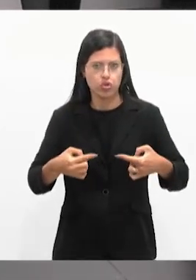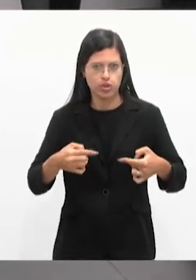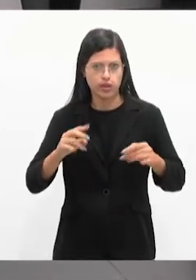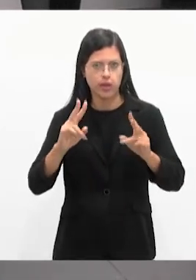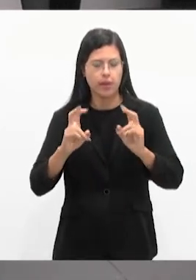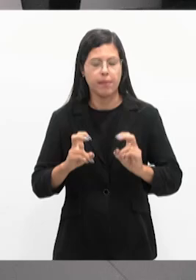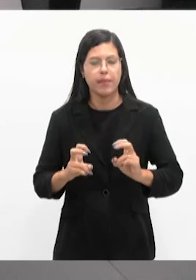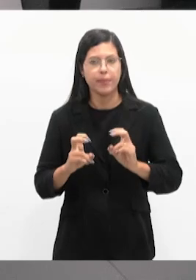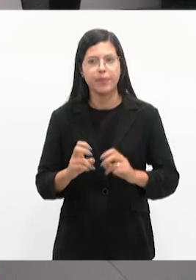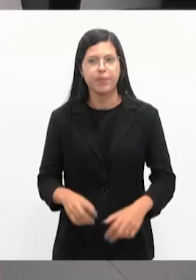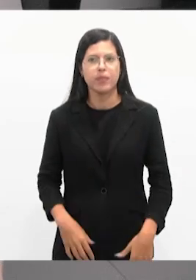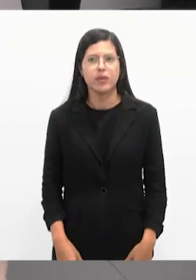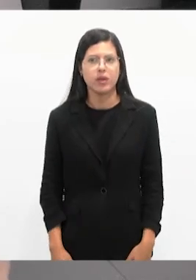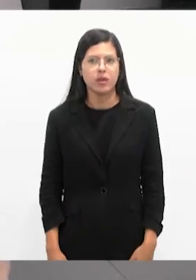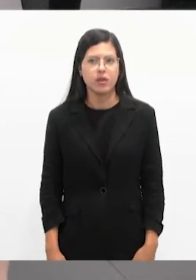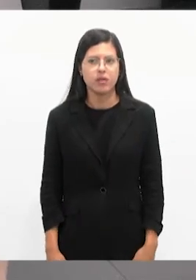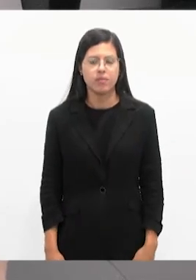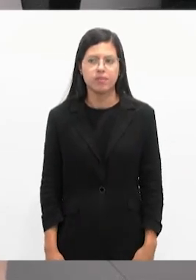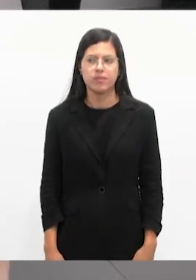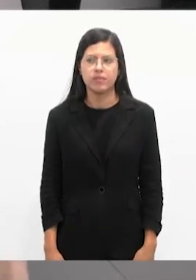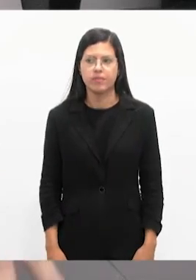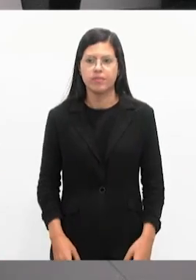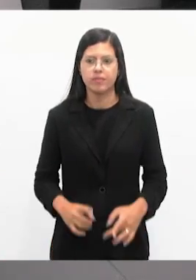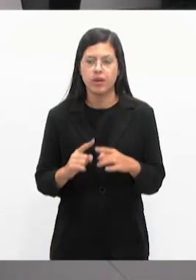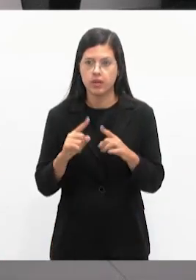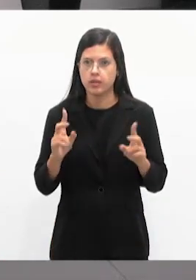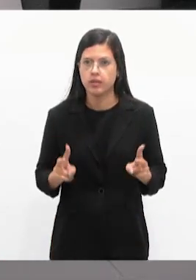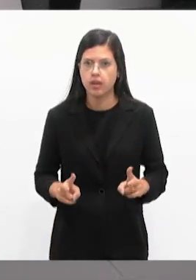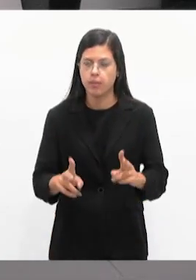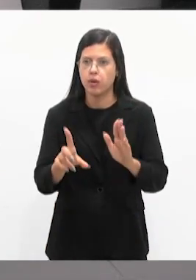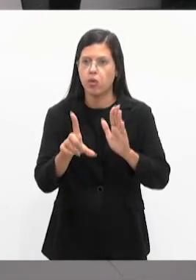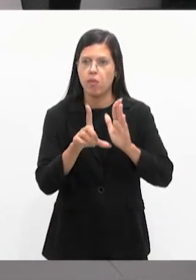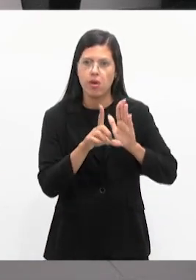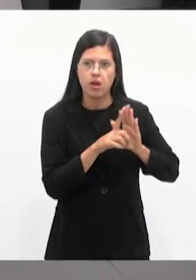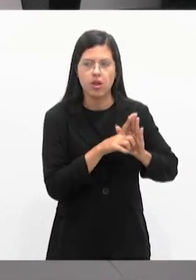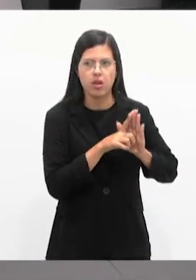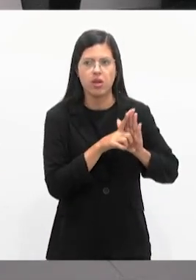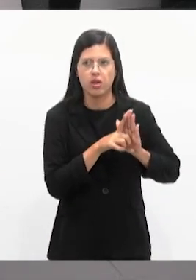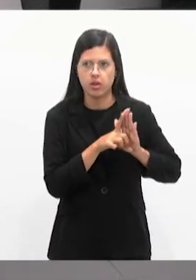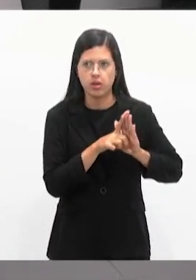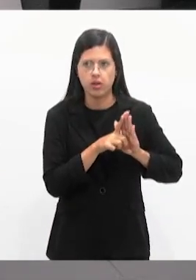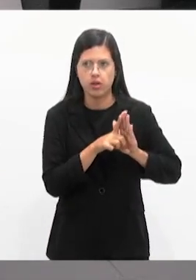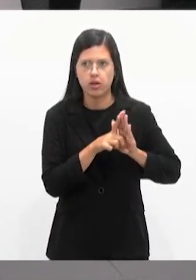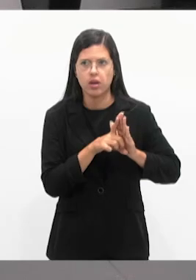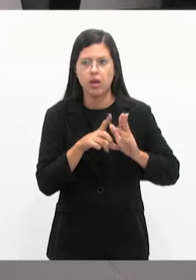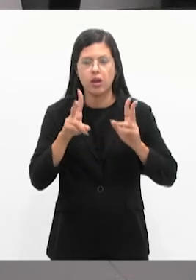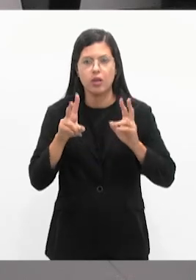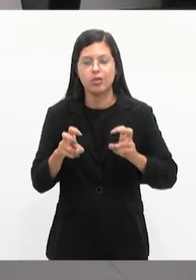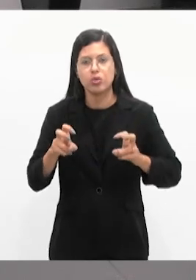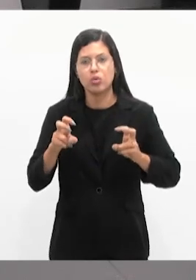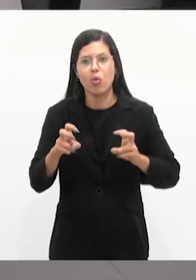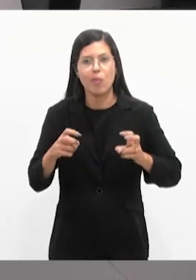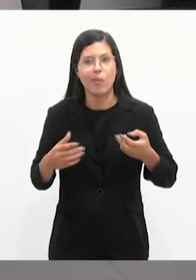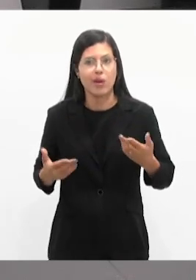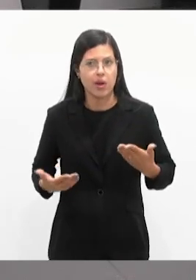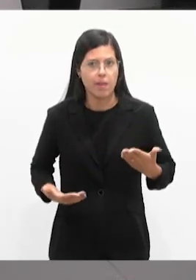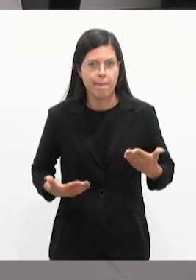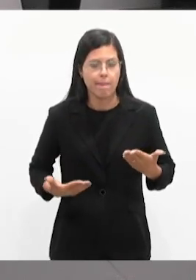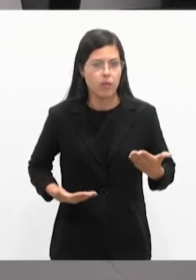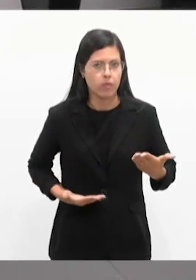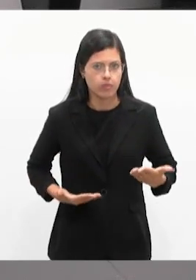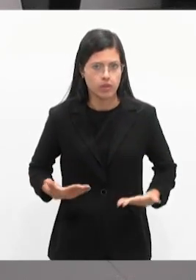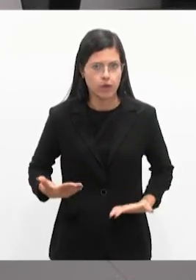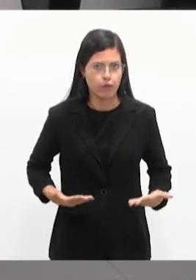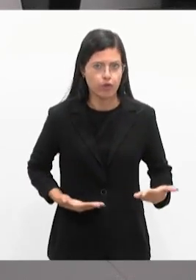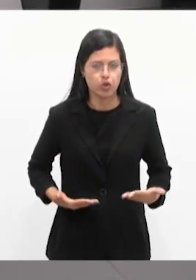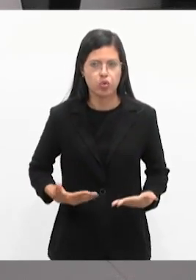que alguma lei ela atinge diretamente concessão de serviço público, que é um tema que